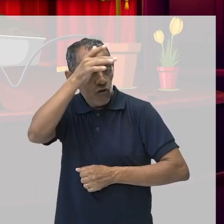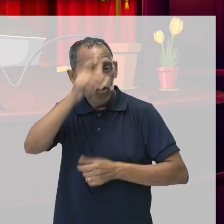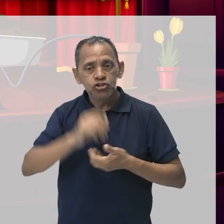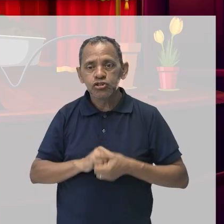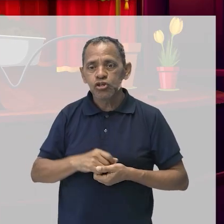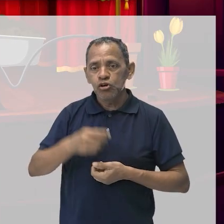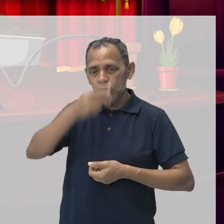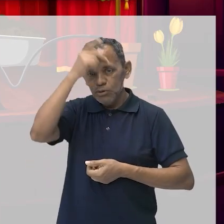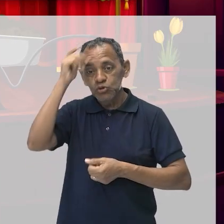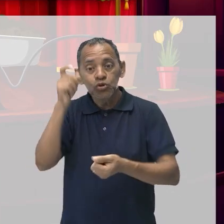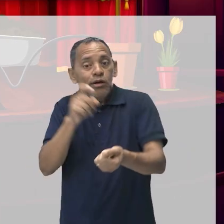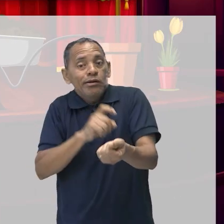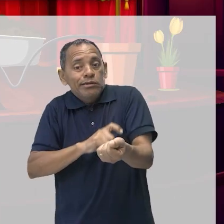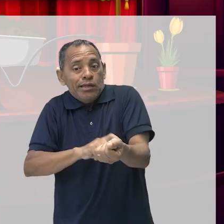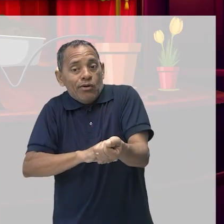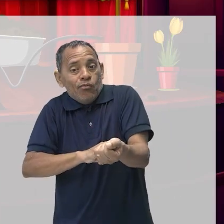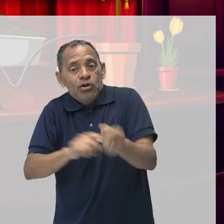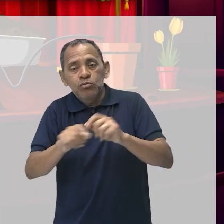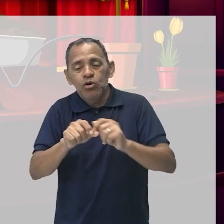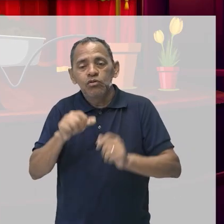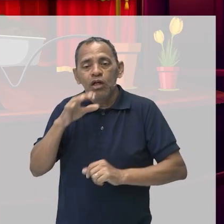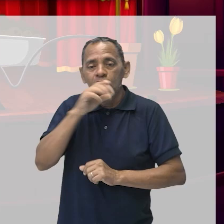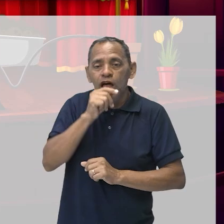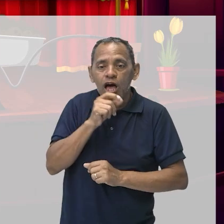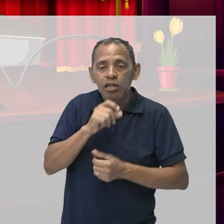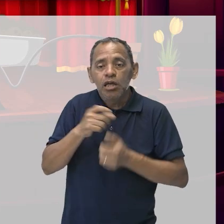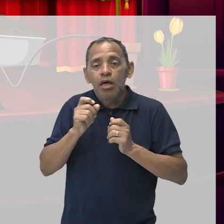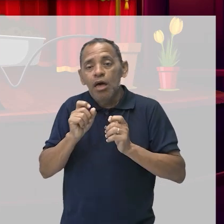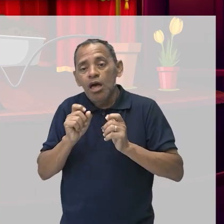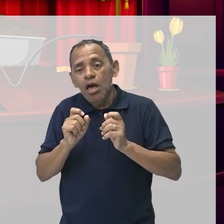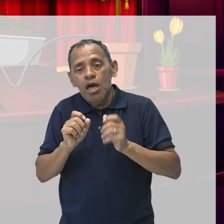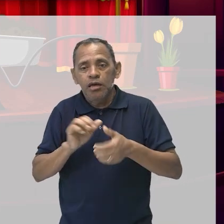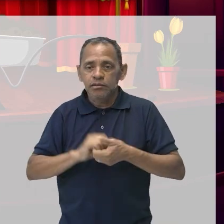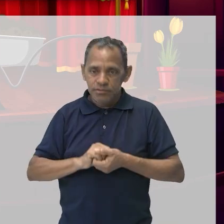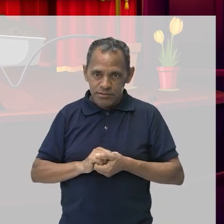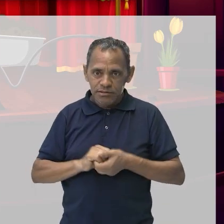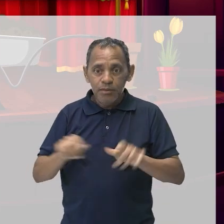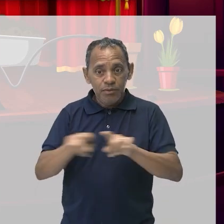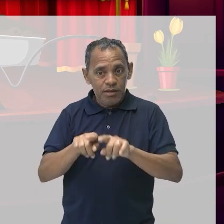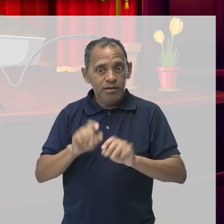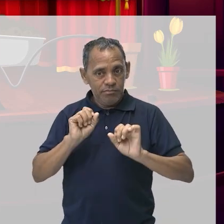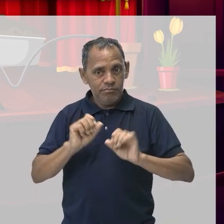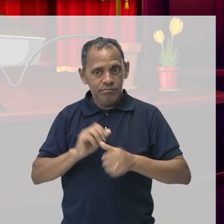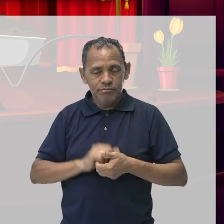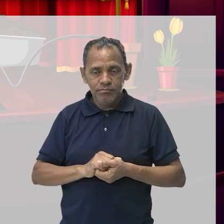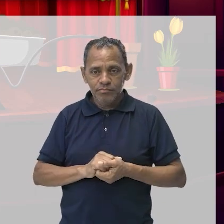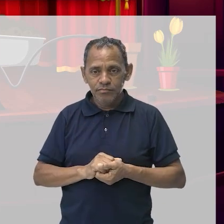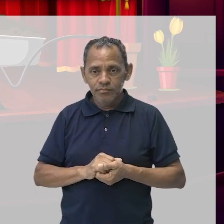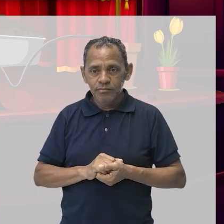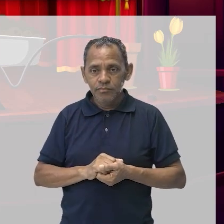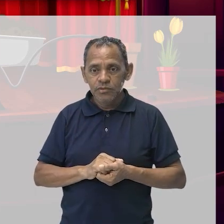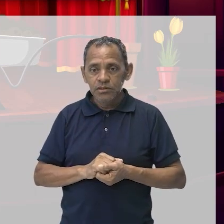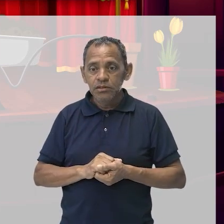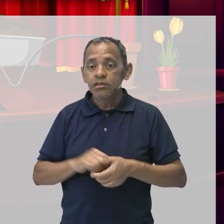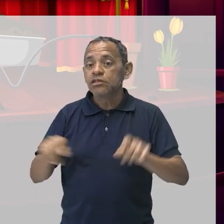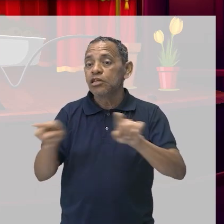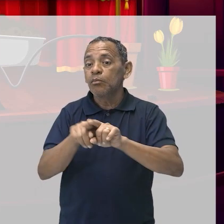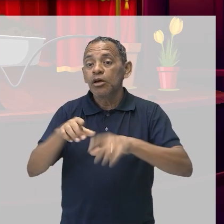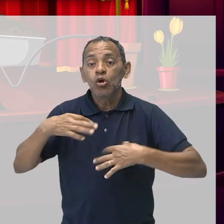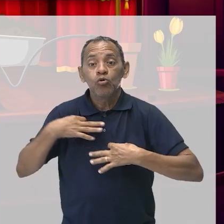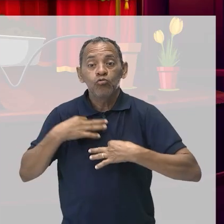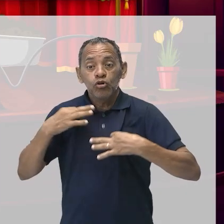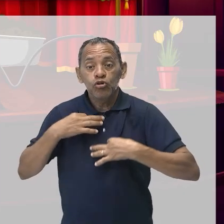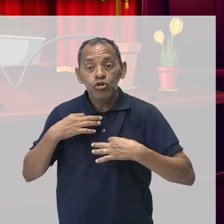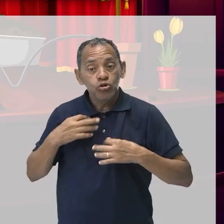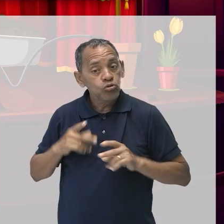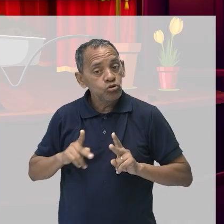falar rápido e de forma trêmula. Não é verdade? E aí, além disso, o figurino, continuando